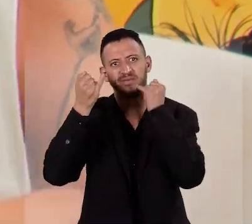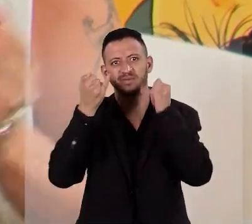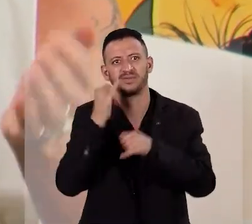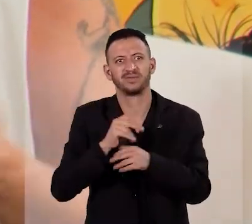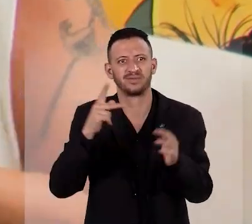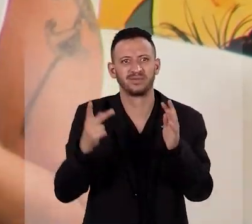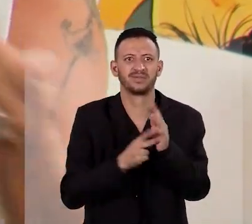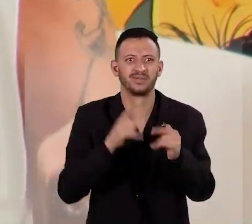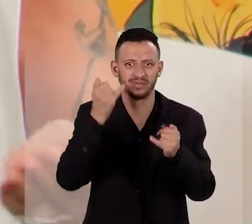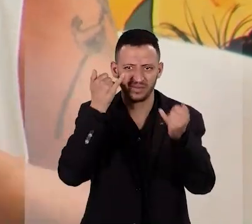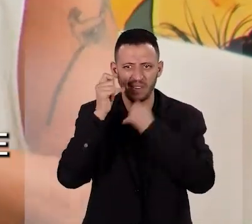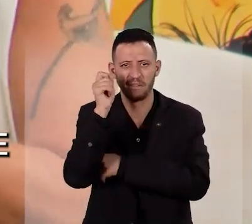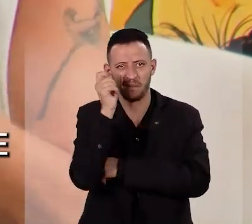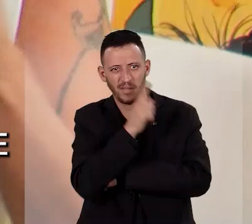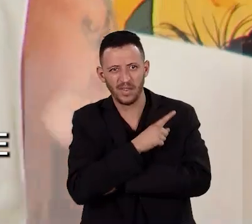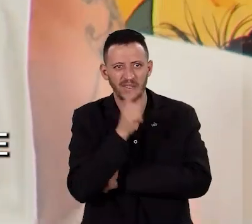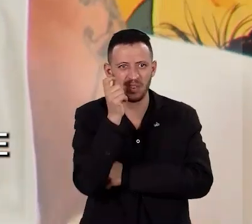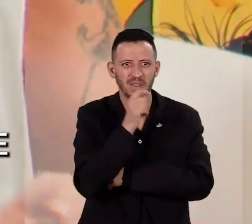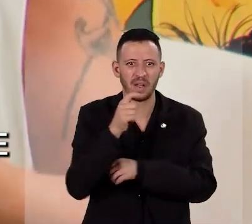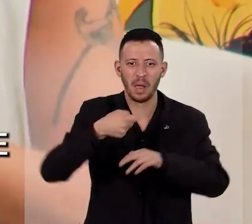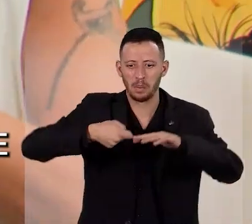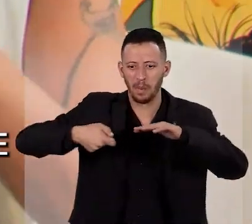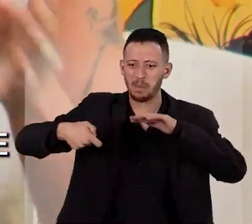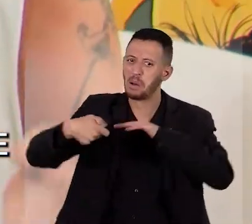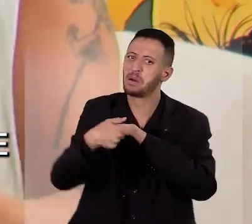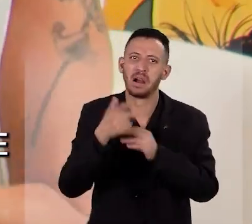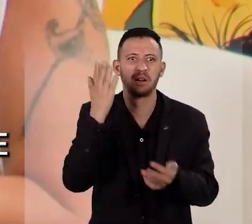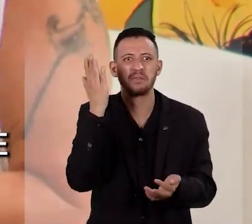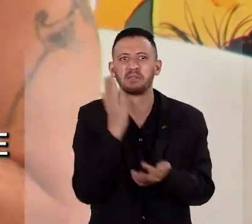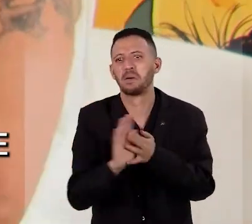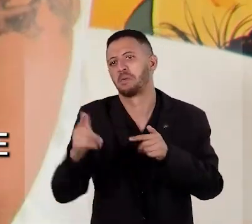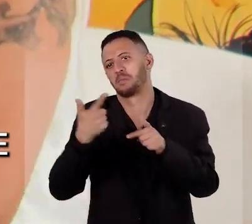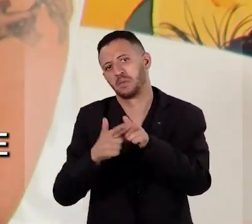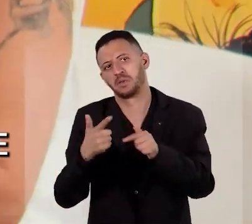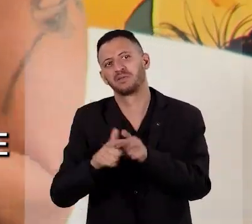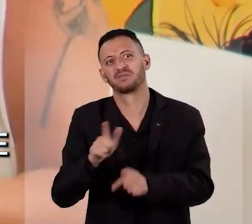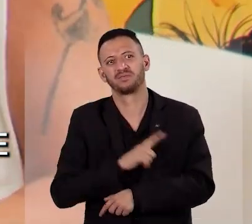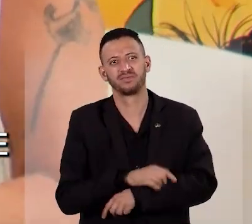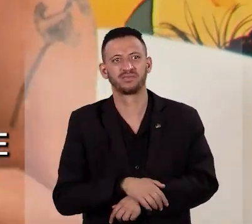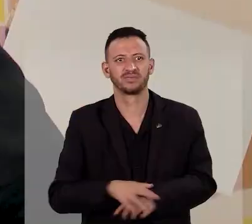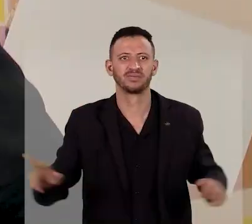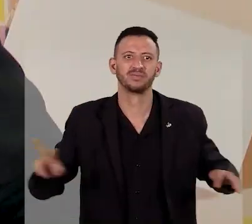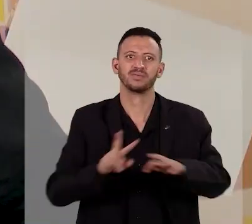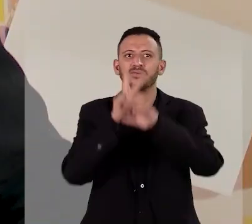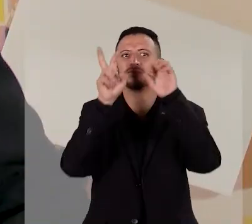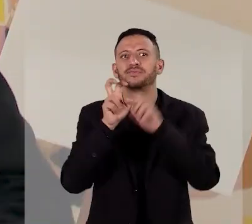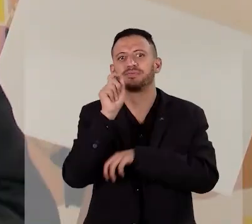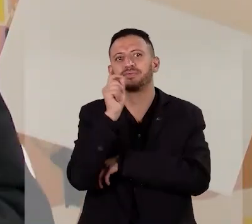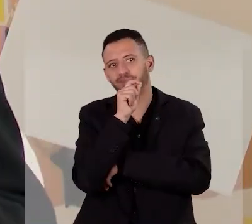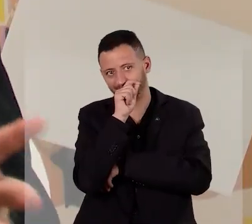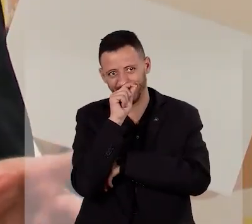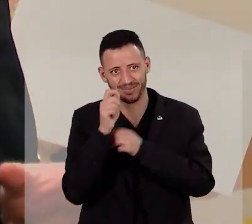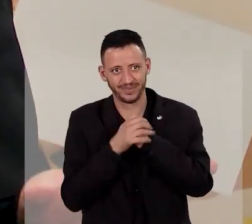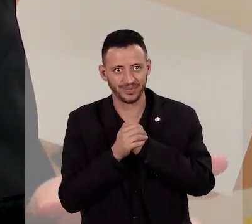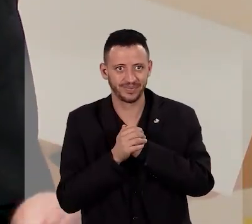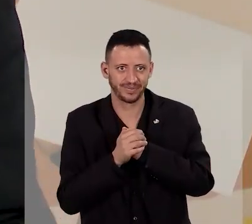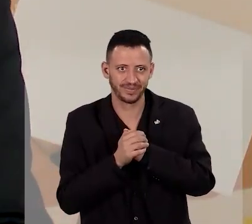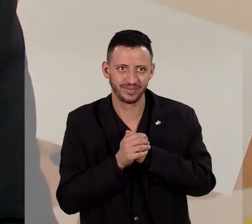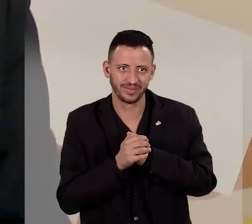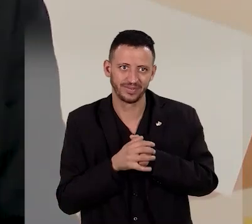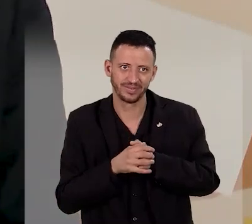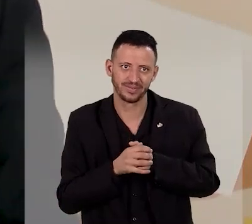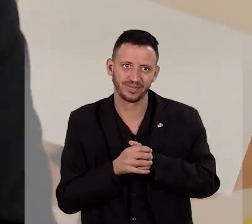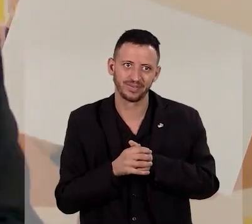de informações inexatas, de informações falsas, de fake news, acabou causando isso. Tem uma questão